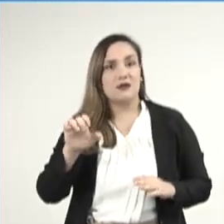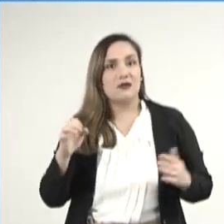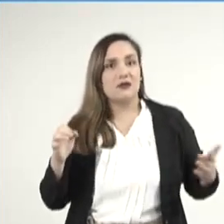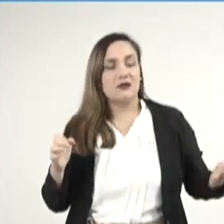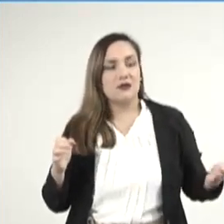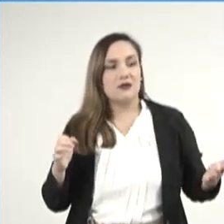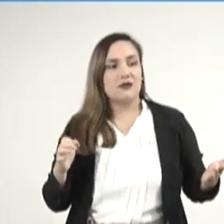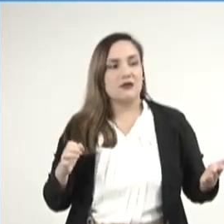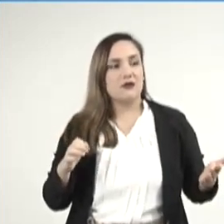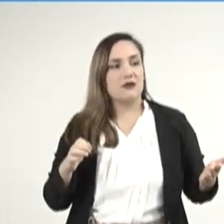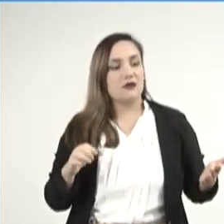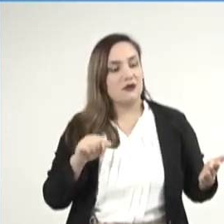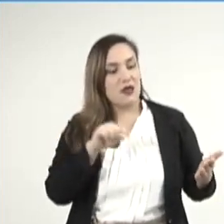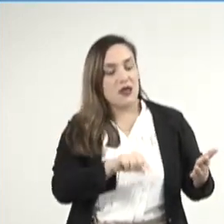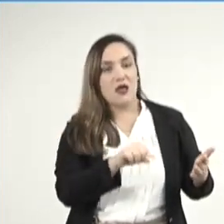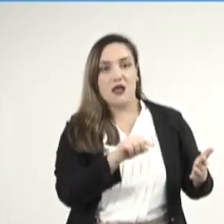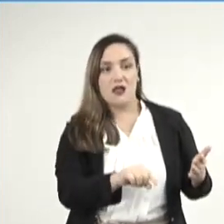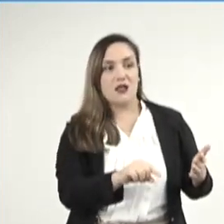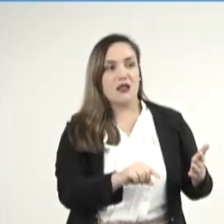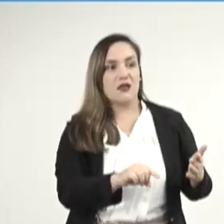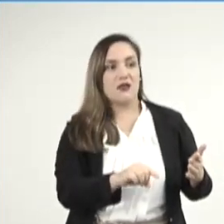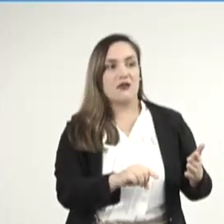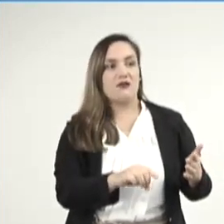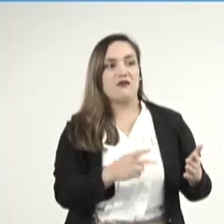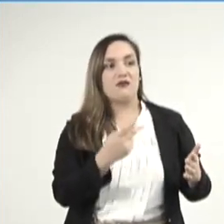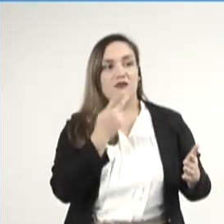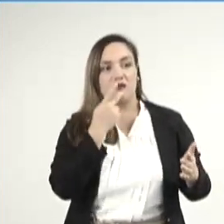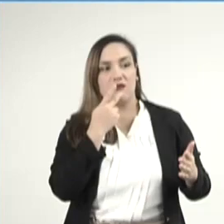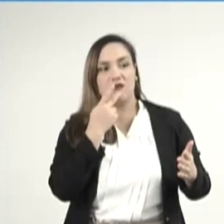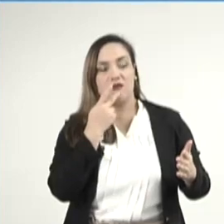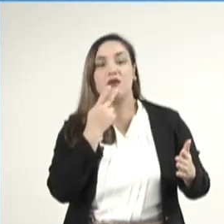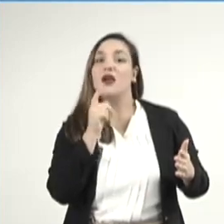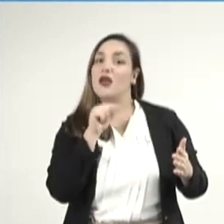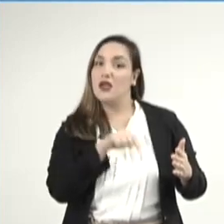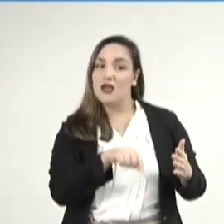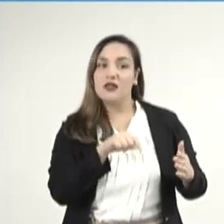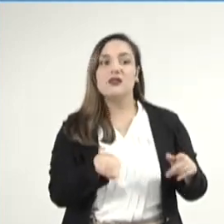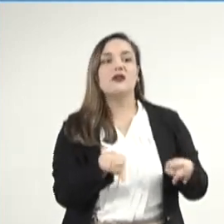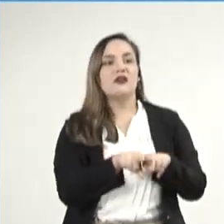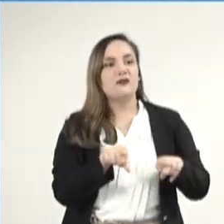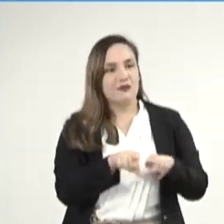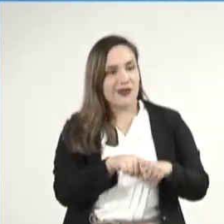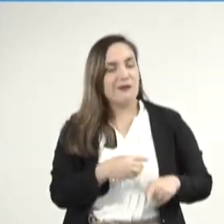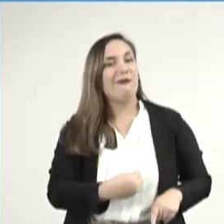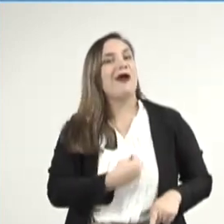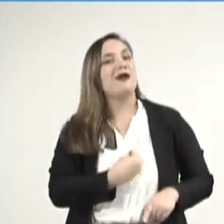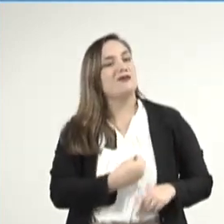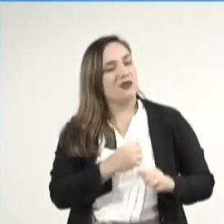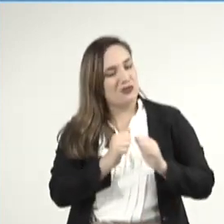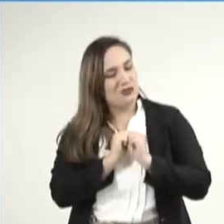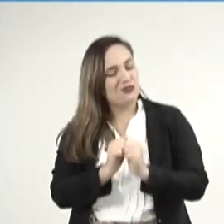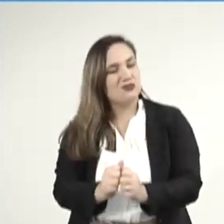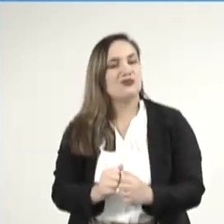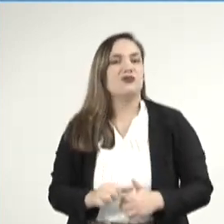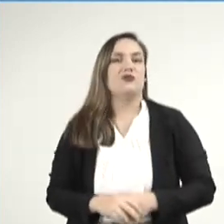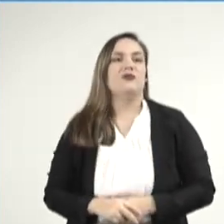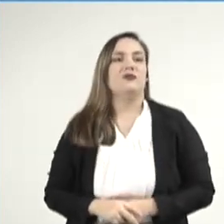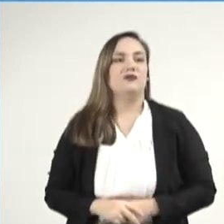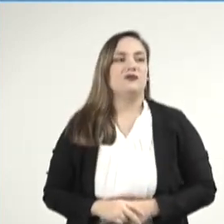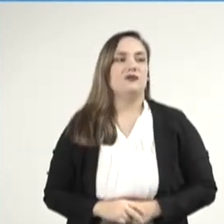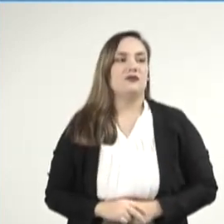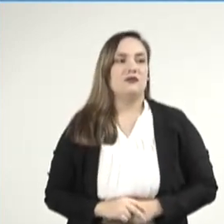final revelou-se, ele estava participando